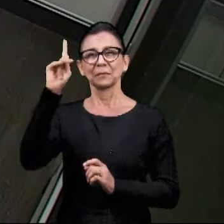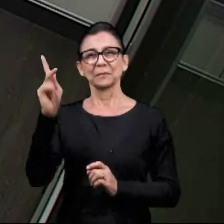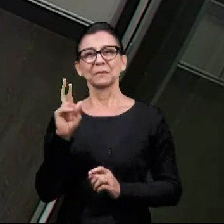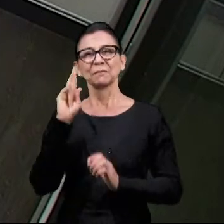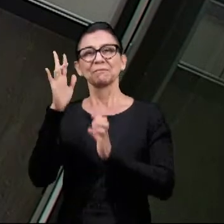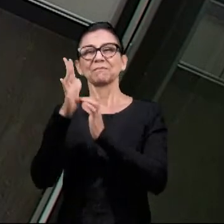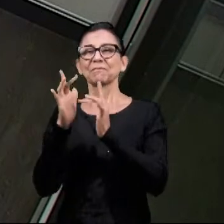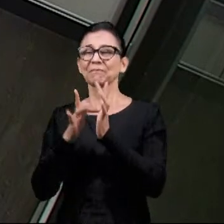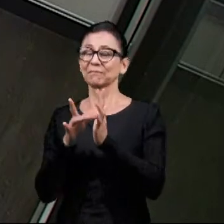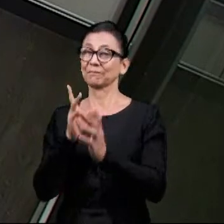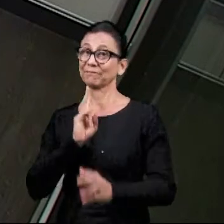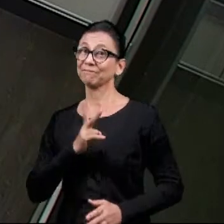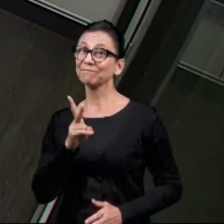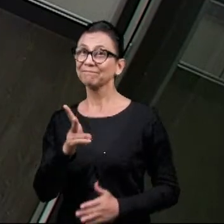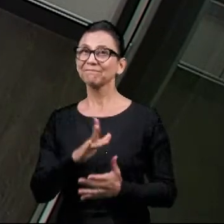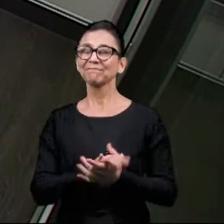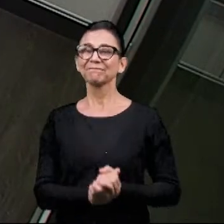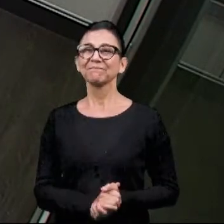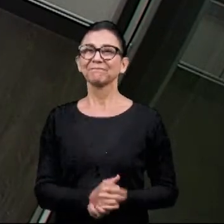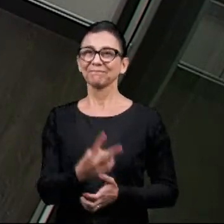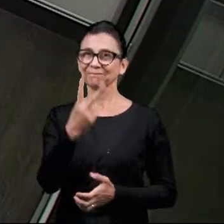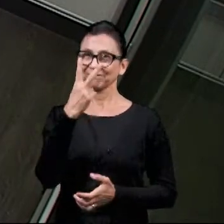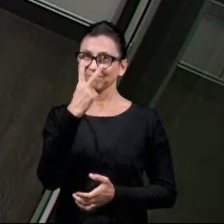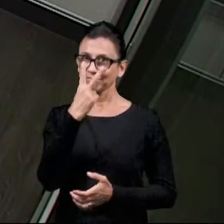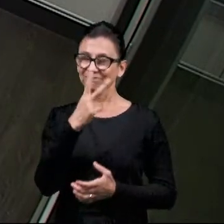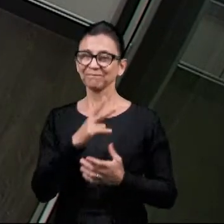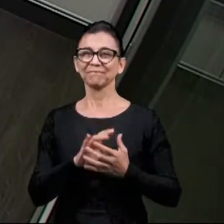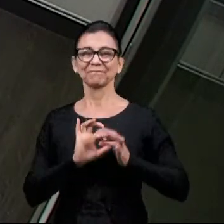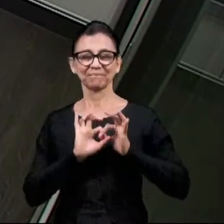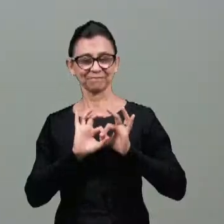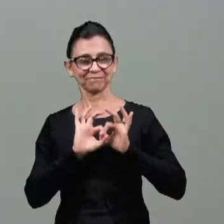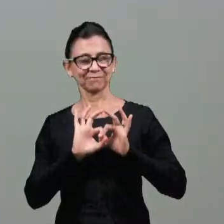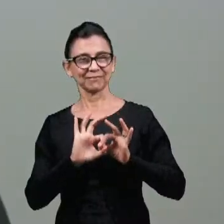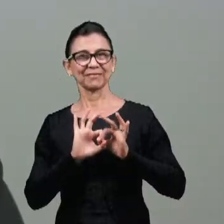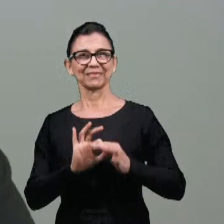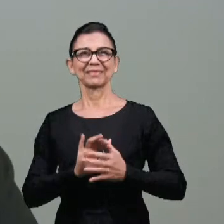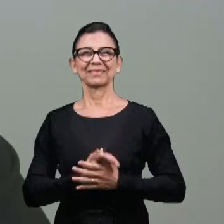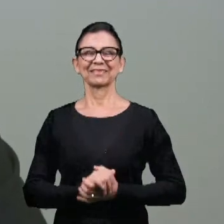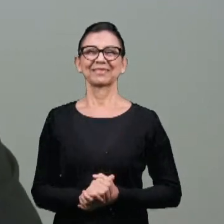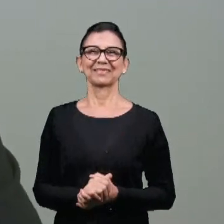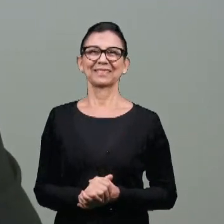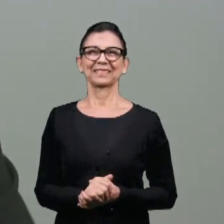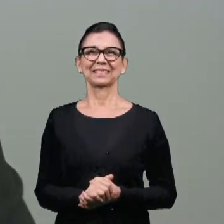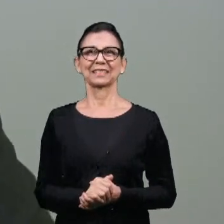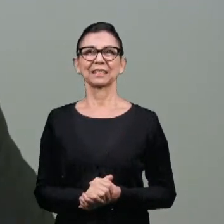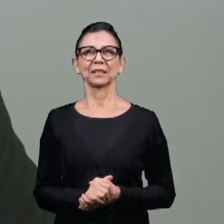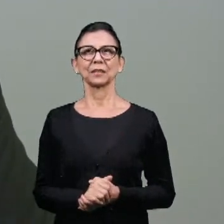continuamos ligados com os irmãos, né? E vamos continuar com o culto já, né?